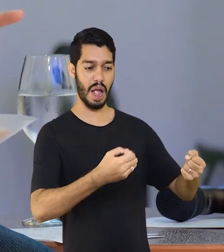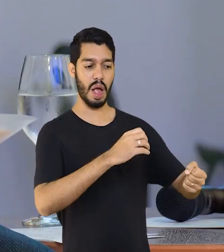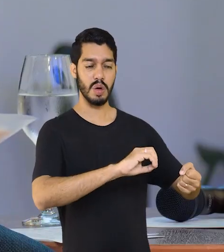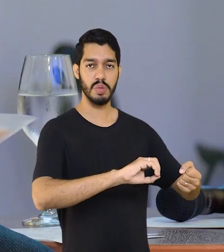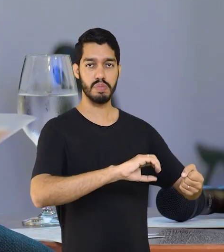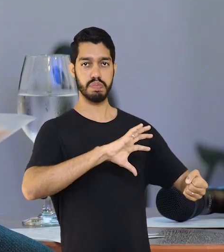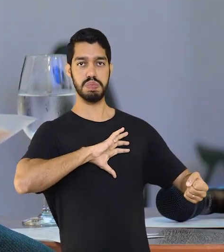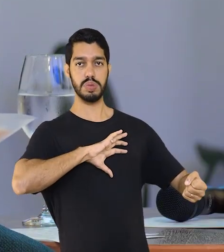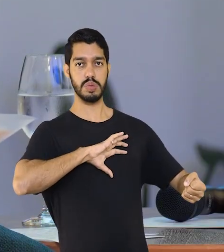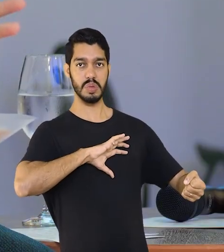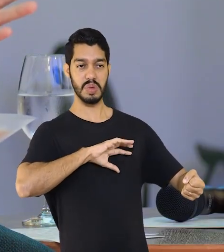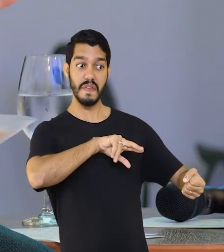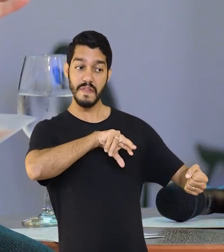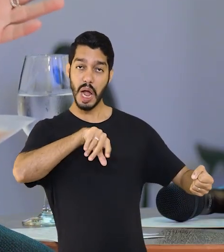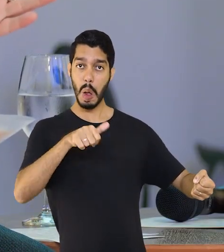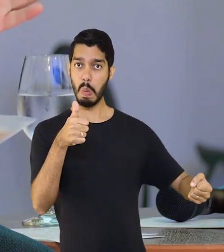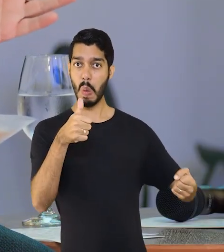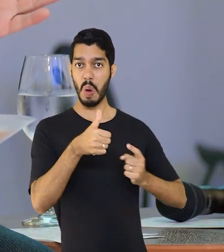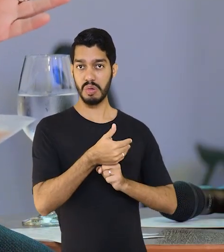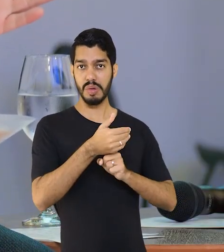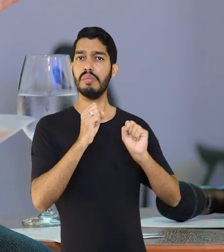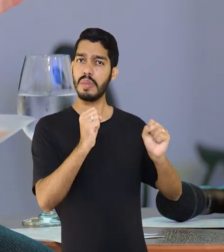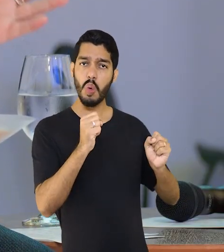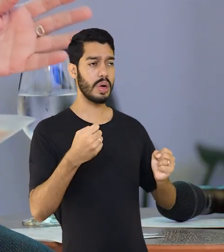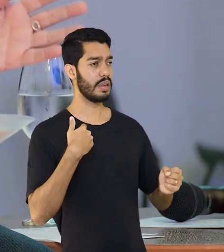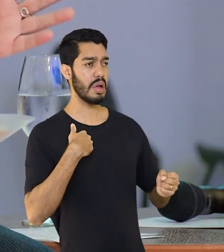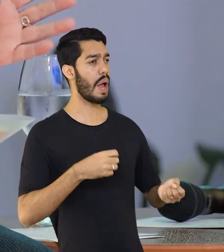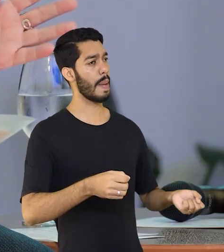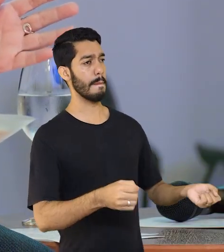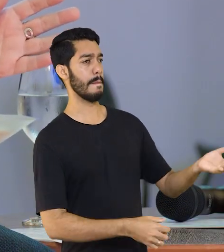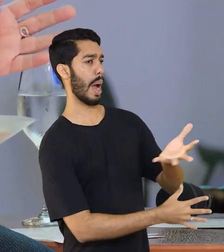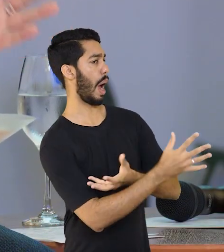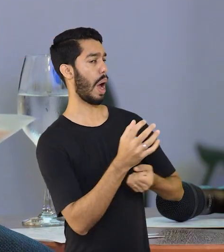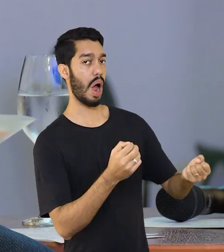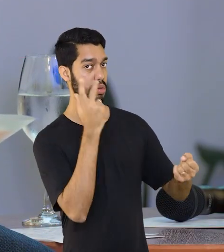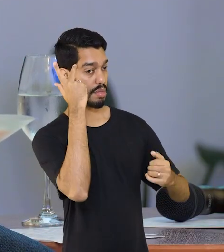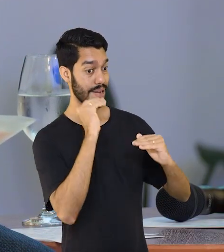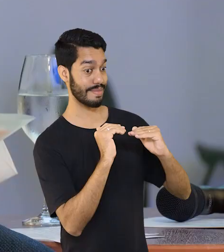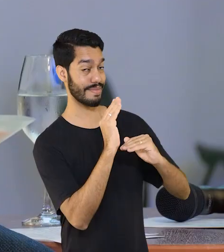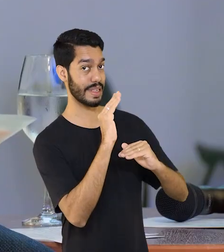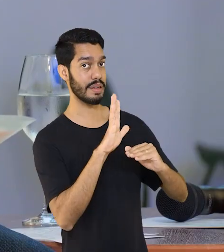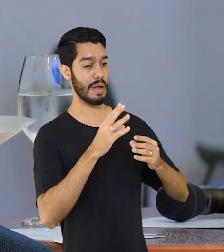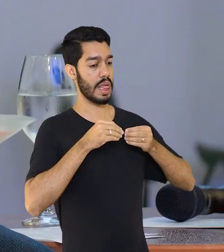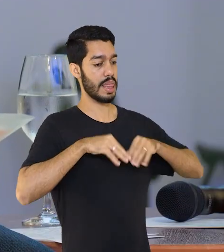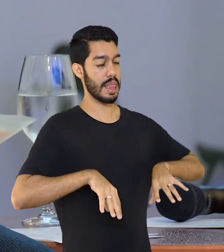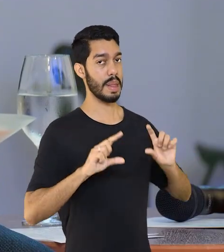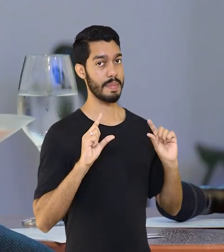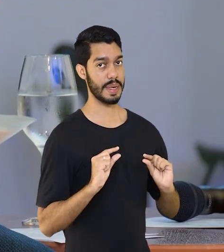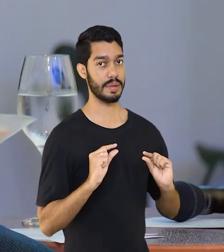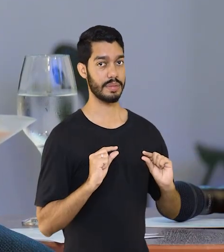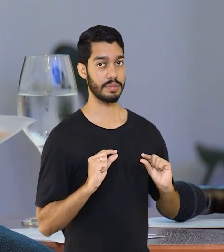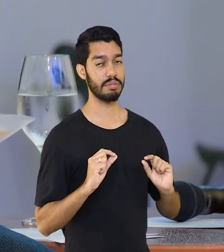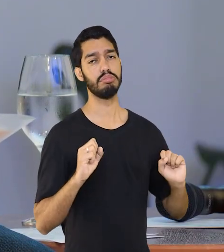airbag, enfim, você talvez consiga fazer isso com pouco dano, né? E ainda que você faça